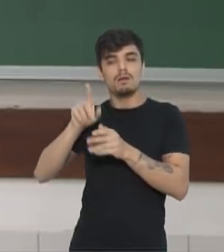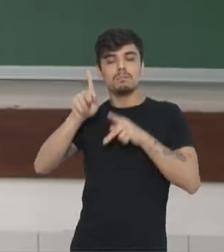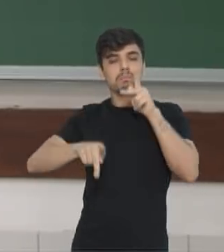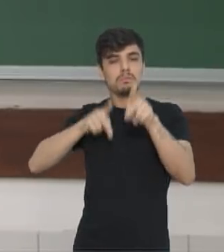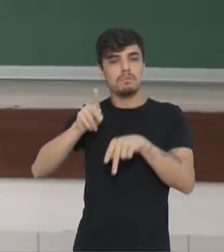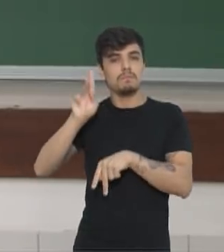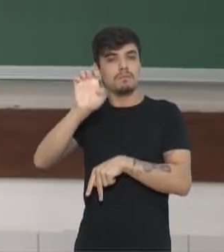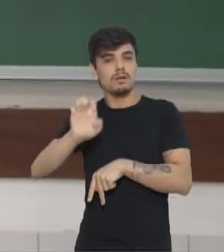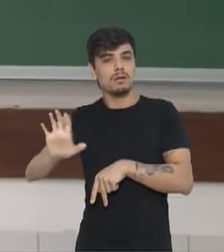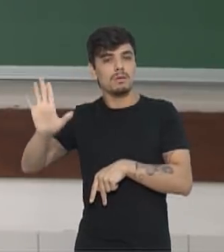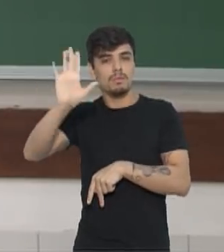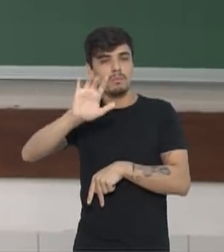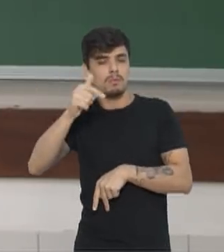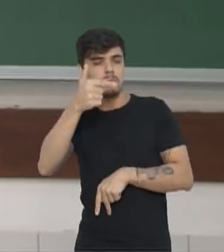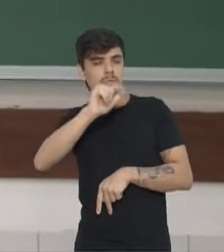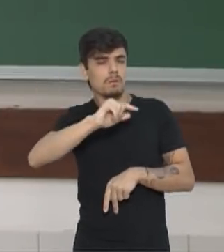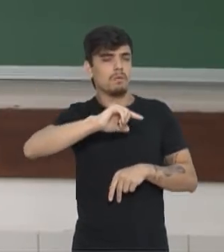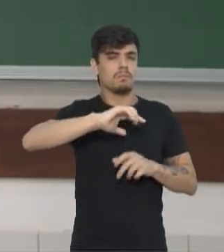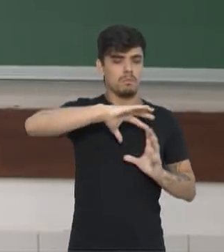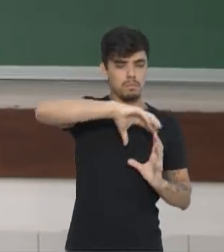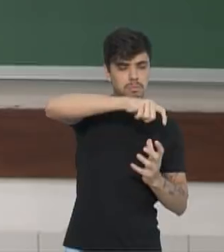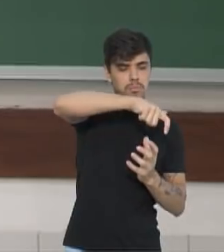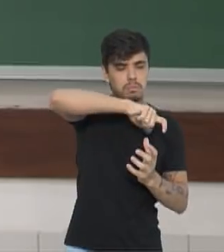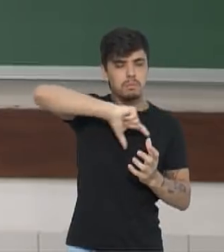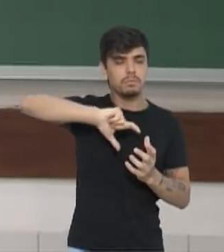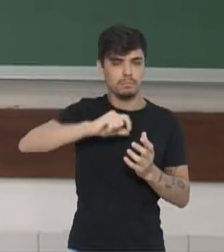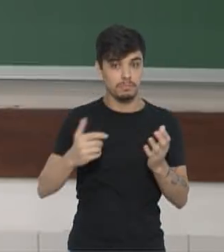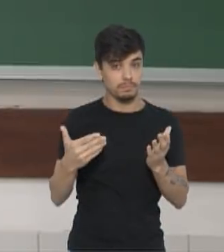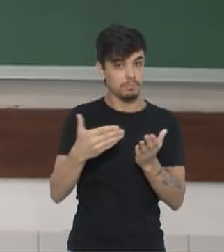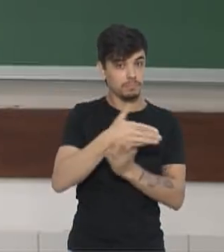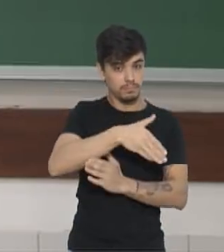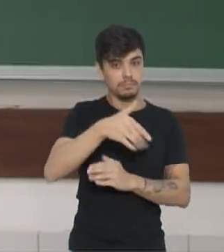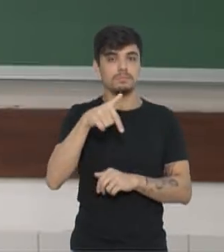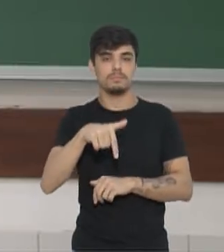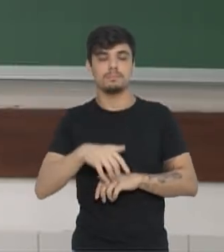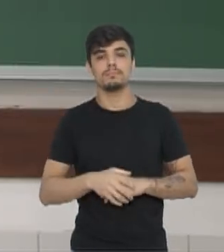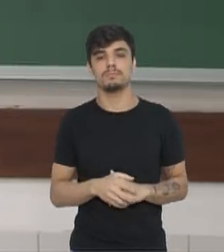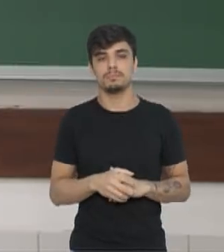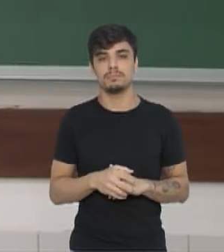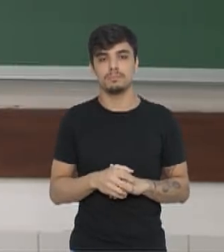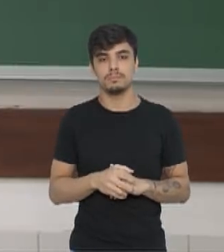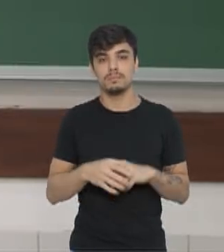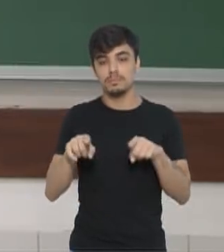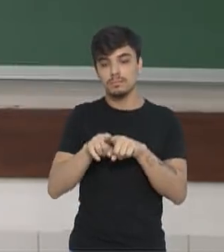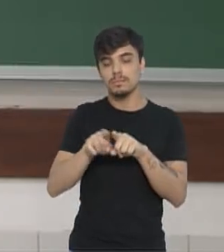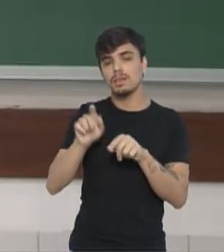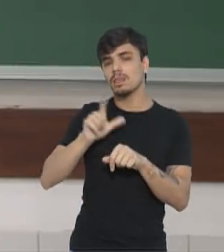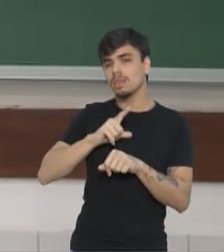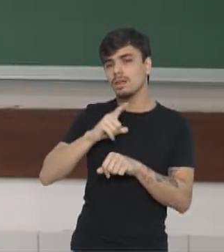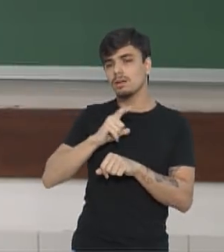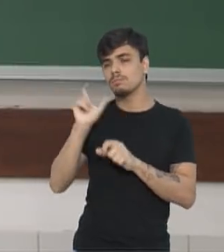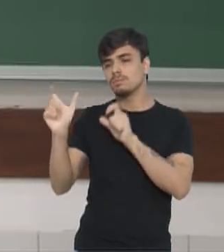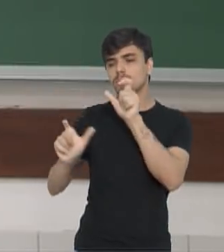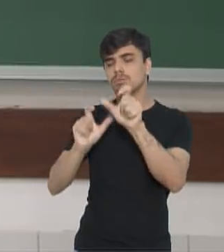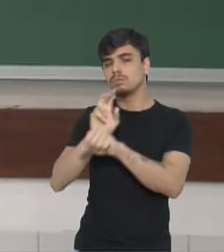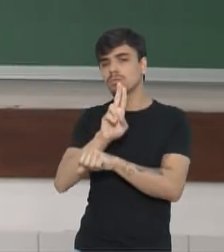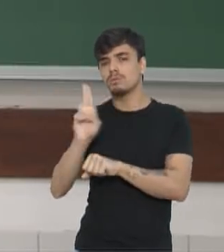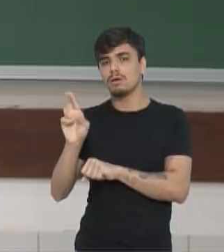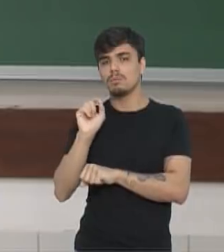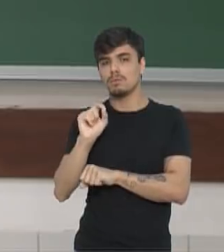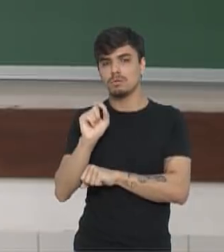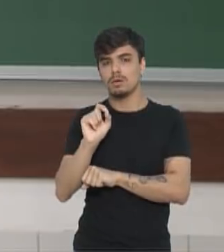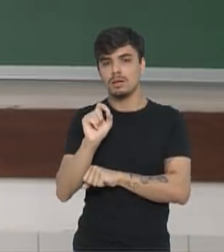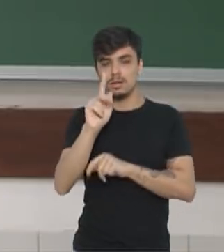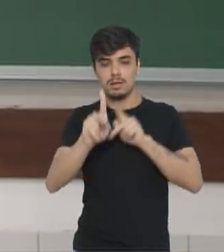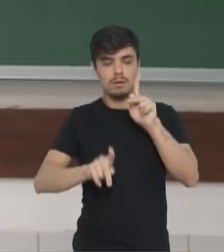outras origens de outros continentes chegarem, certo? Esses povos a gente dá várias nomenclaturas para eles. Uma das nomenclaturas são de